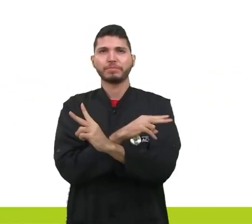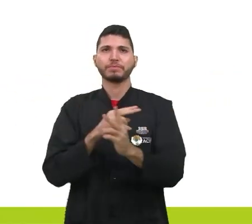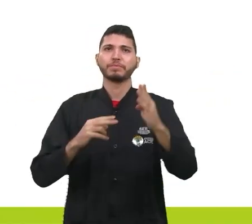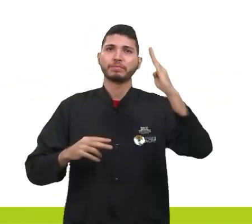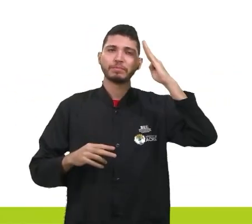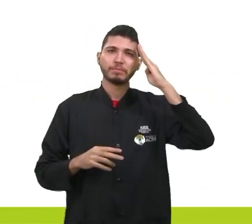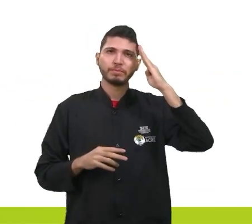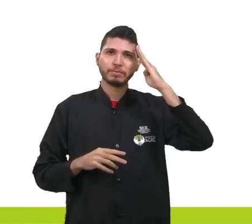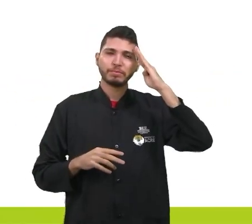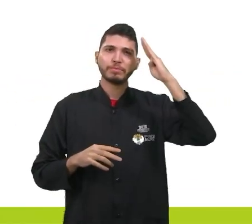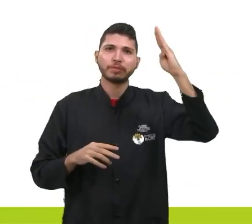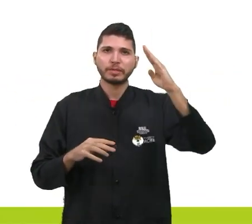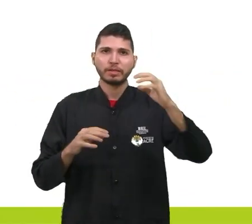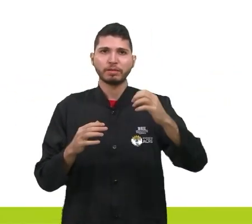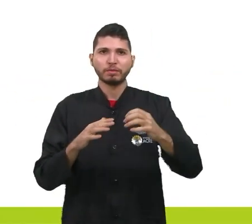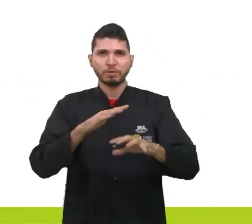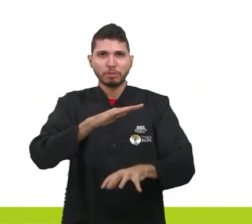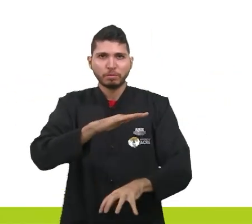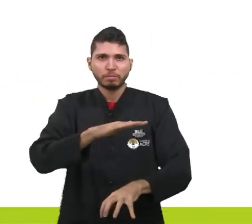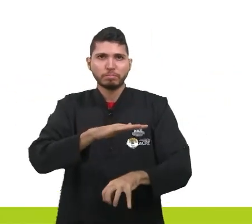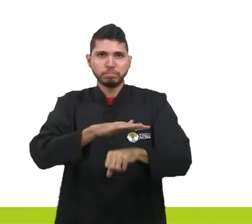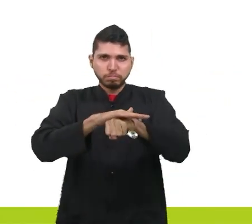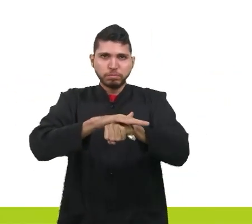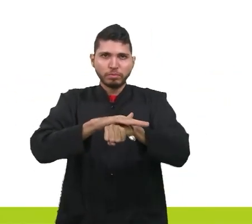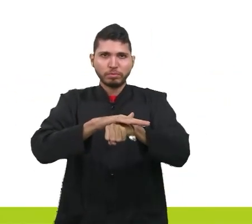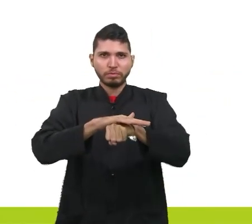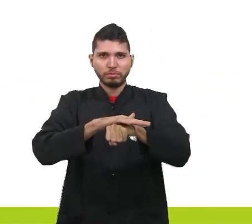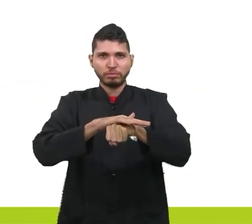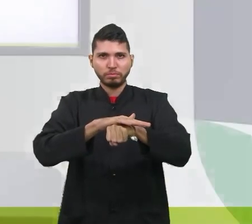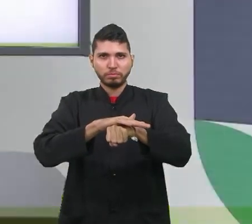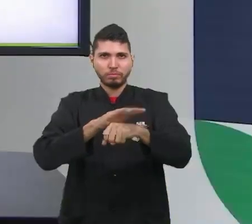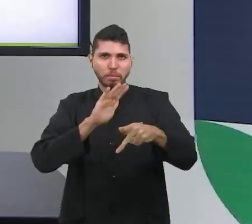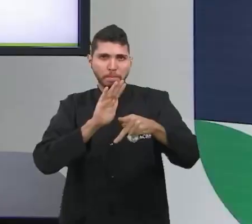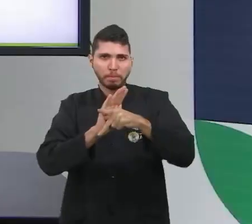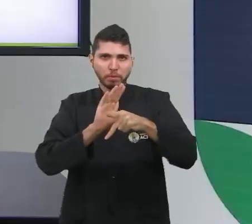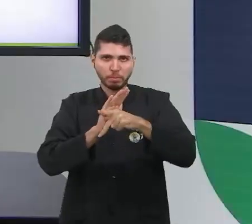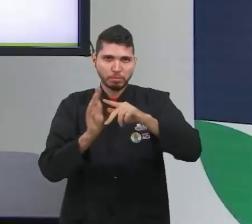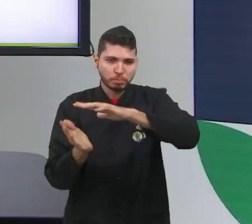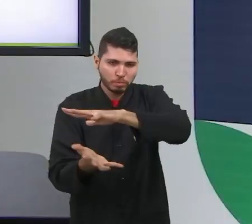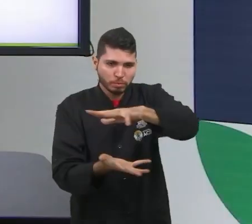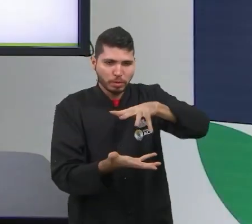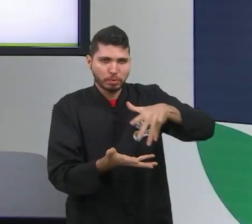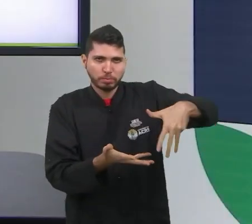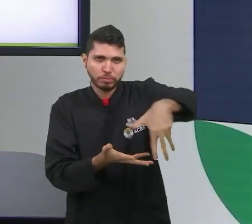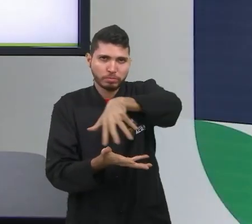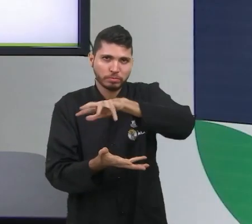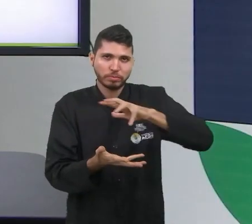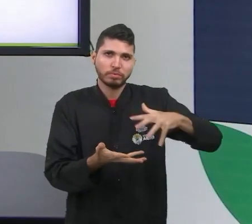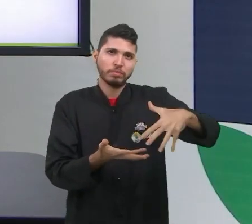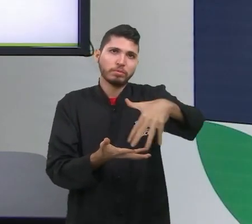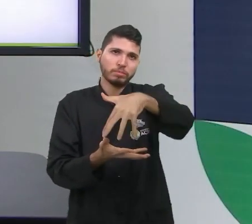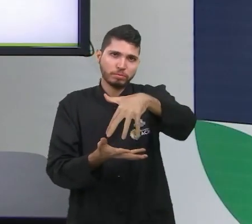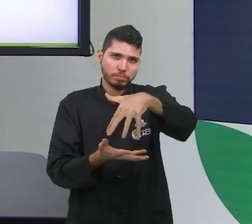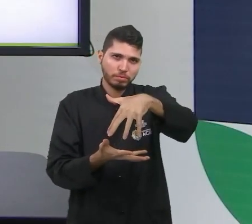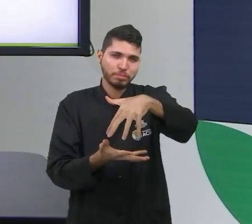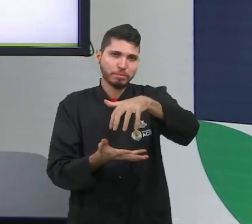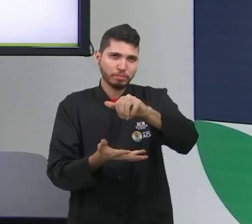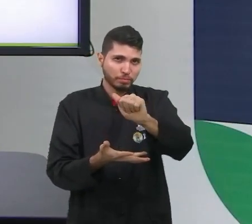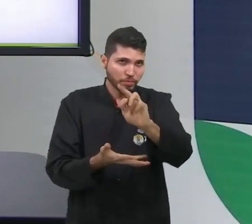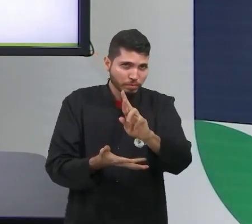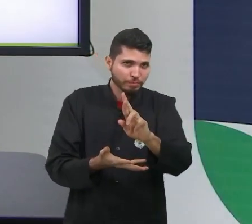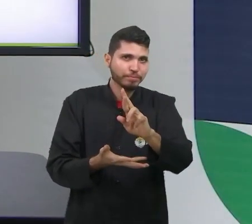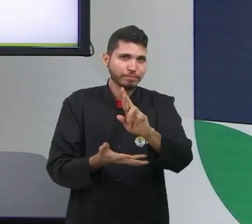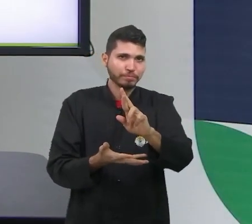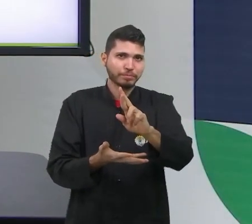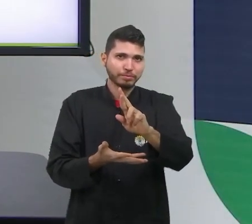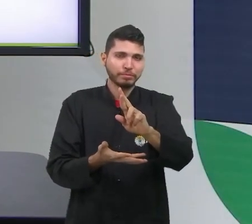de pressão atmosférica. Então, é importante falar que existem os fatores